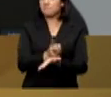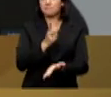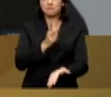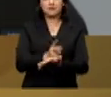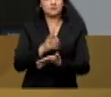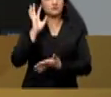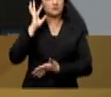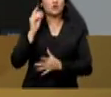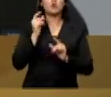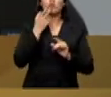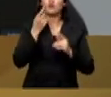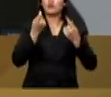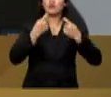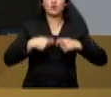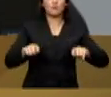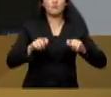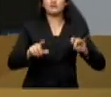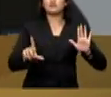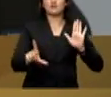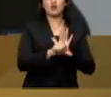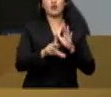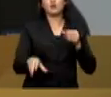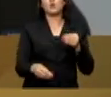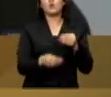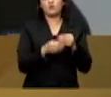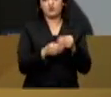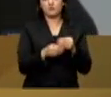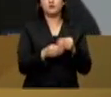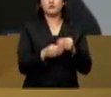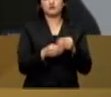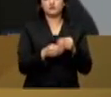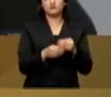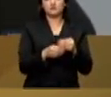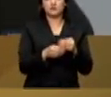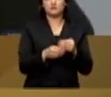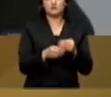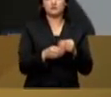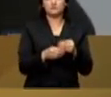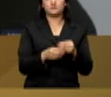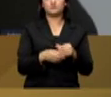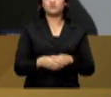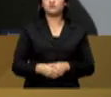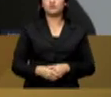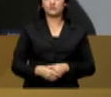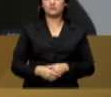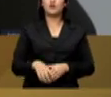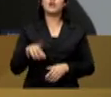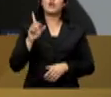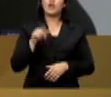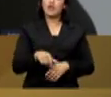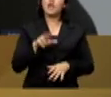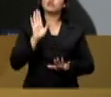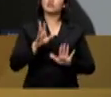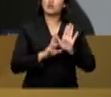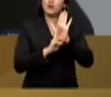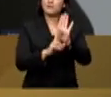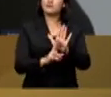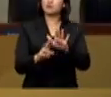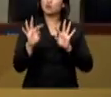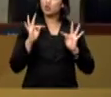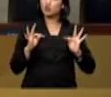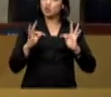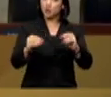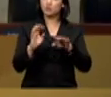da desnecessidade de lei complementar para a regulamentação da emenda 87. Essa foi a manifestação dos estados da federação